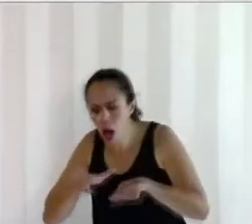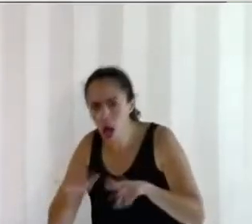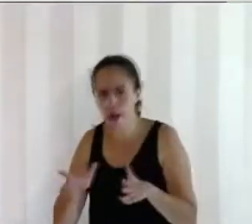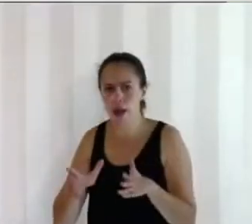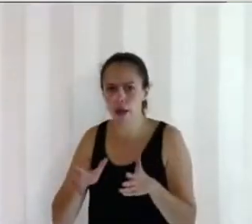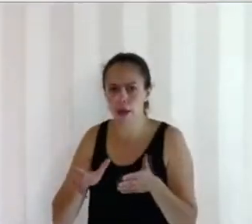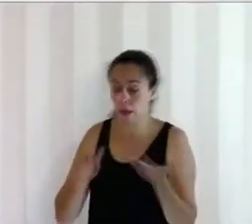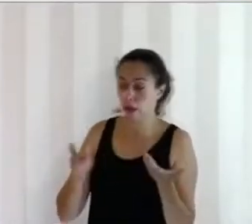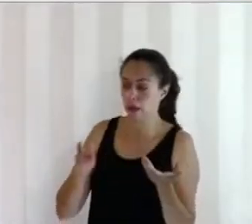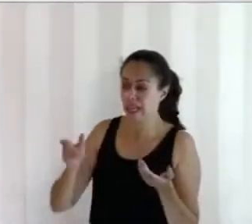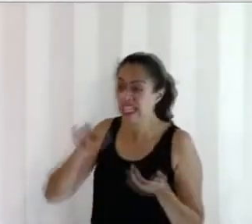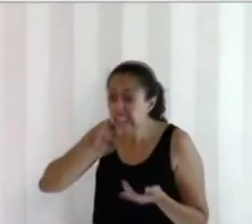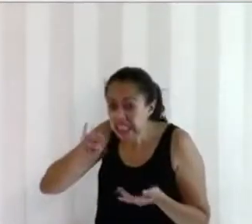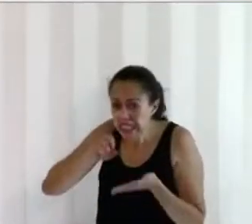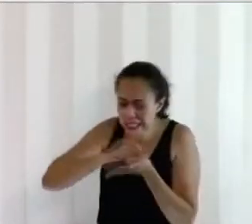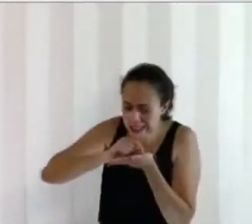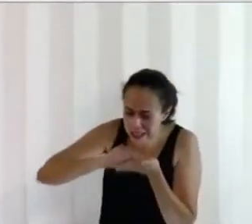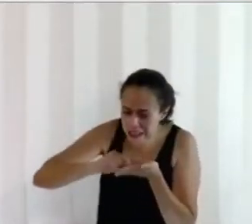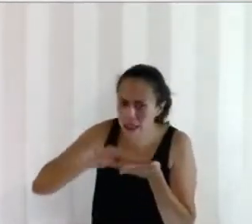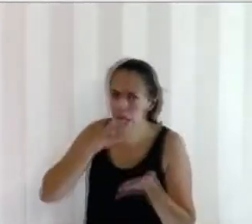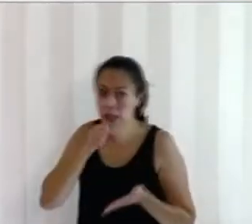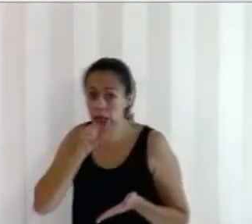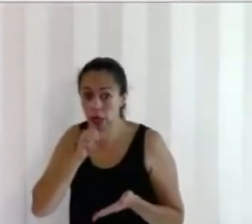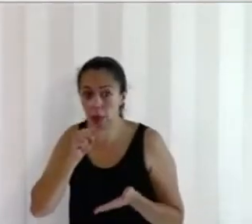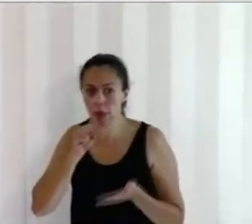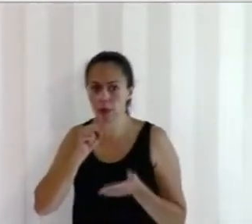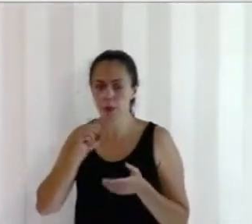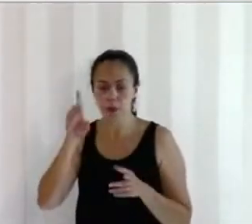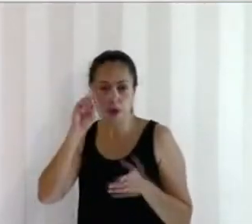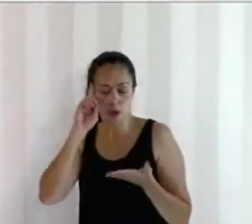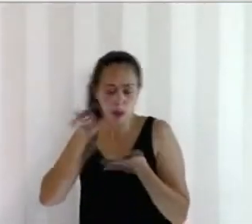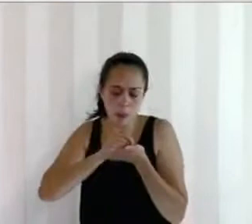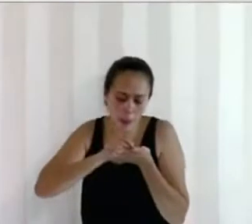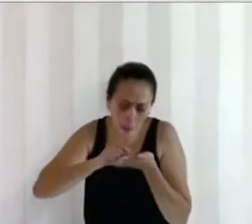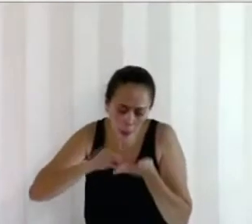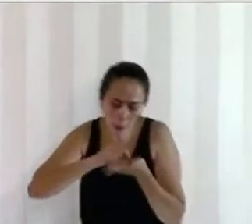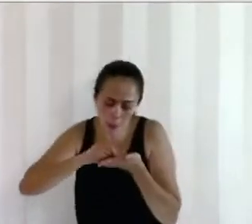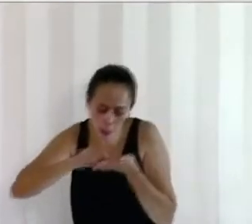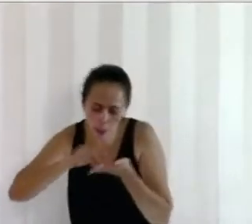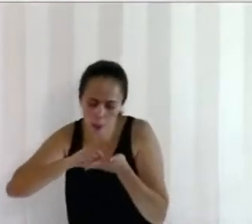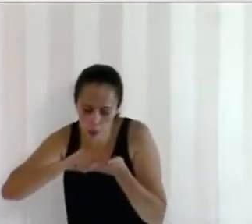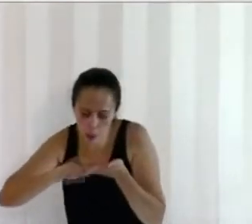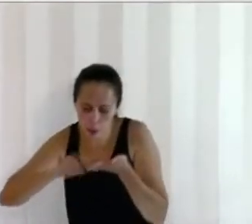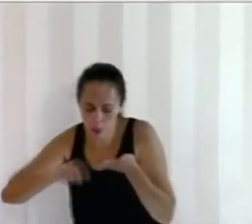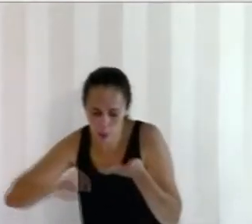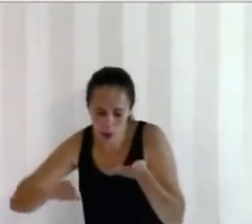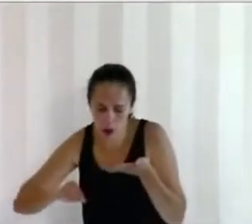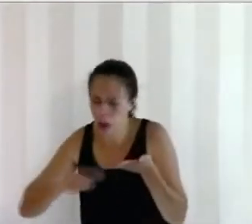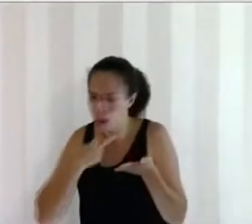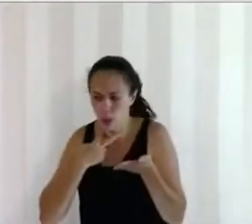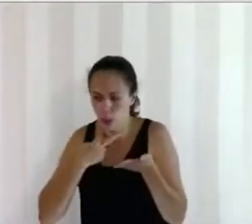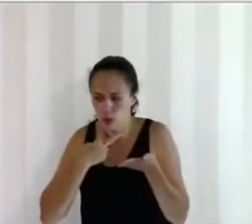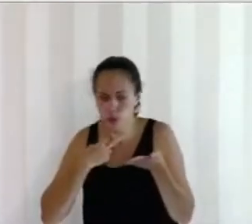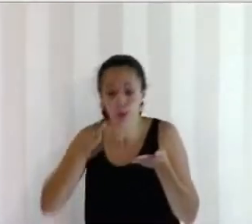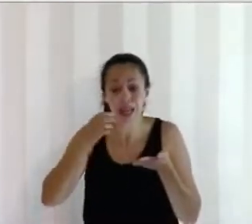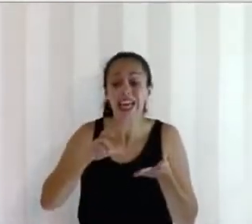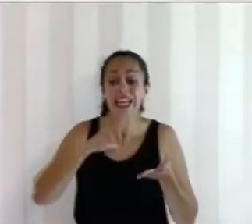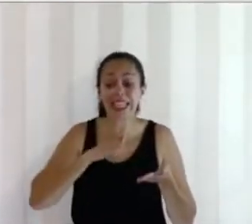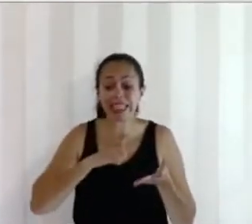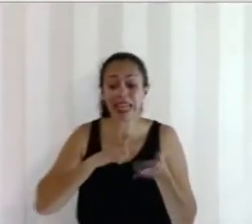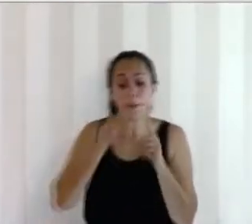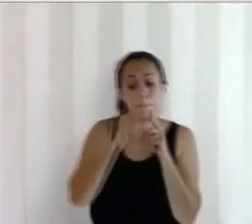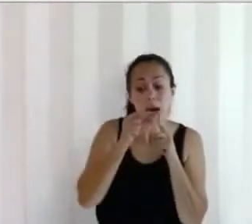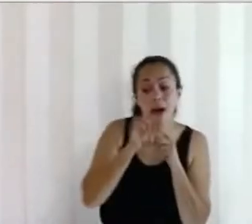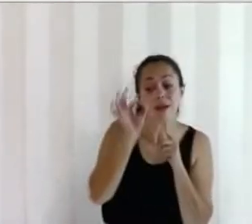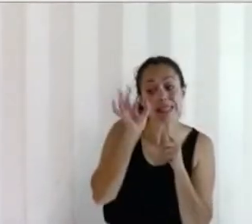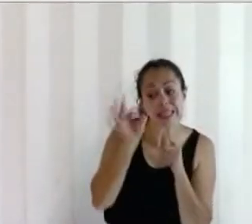Se alguém escrevesse alfa, beta e gama, tinha pecado, havia pecado. Não estava